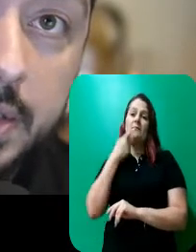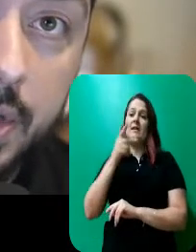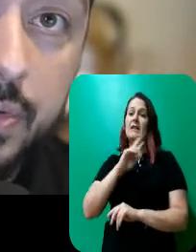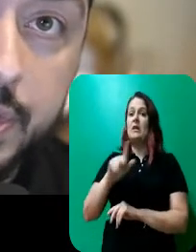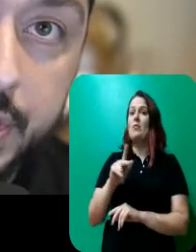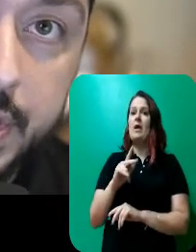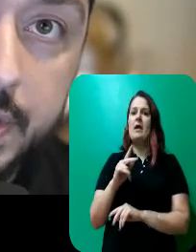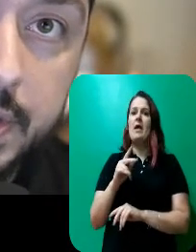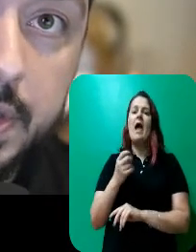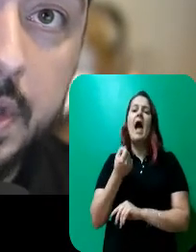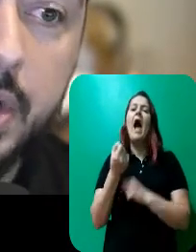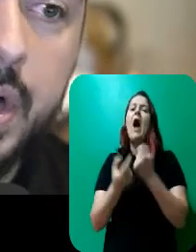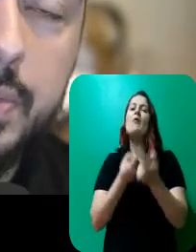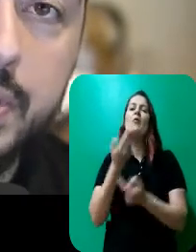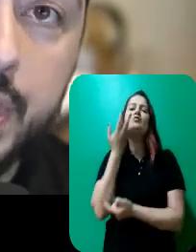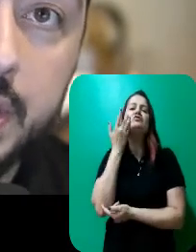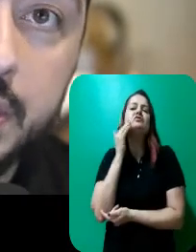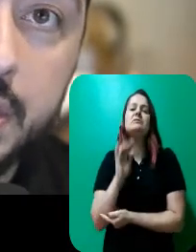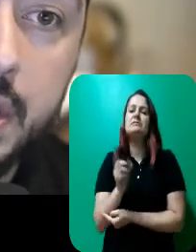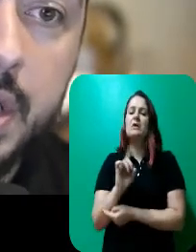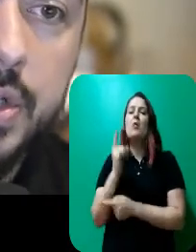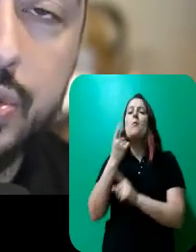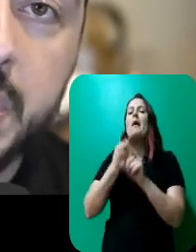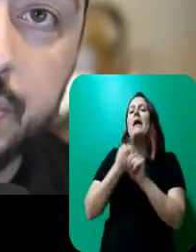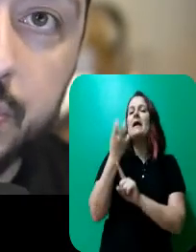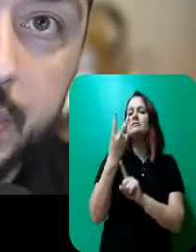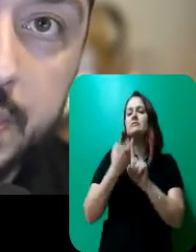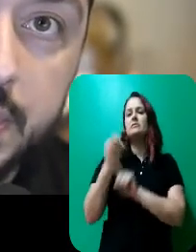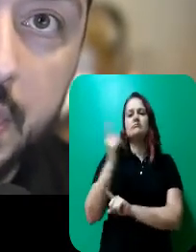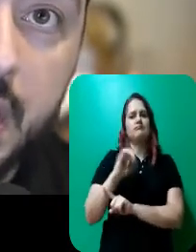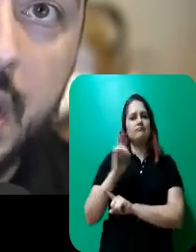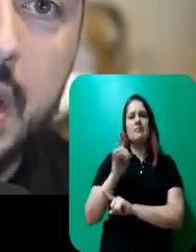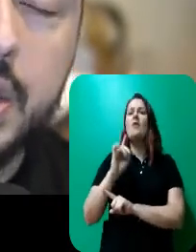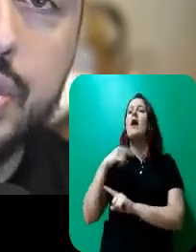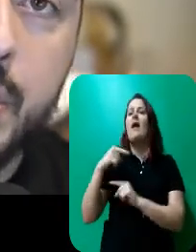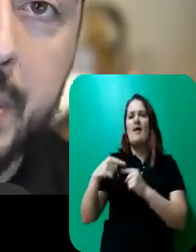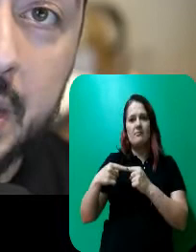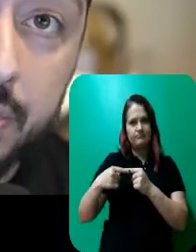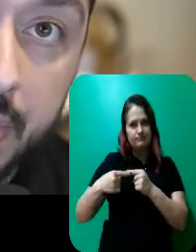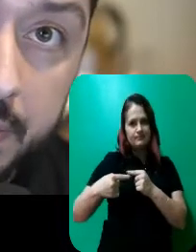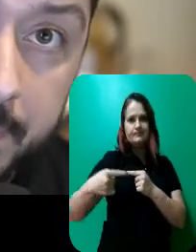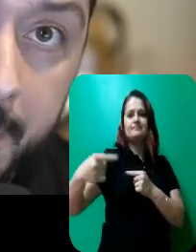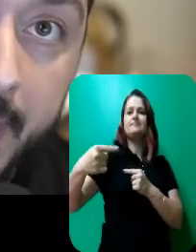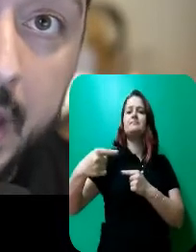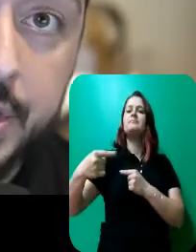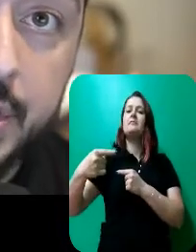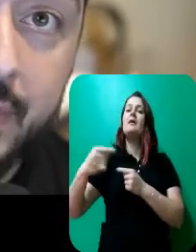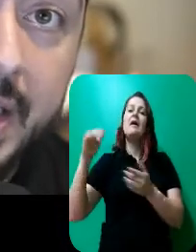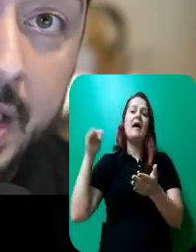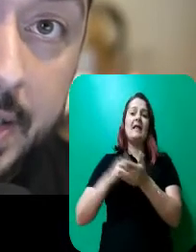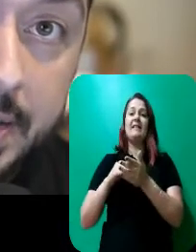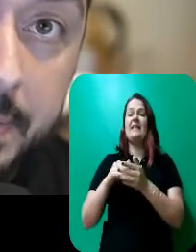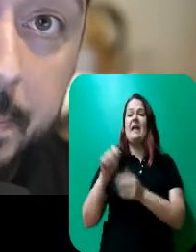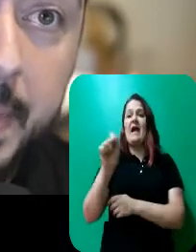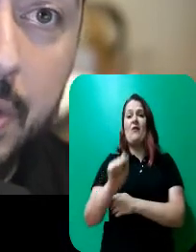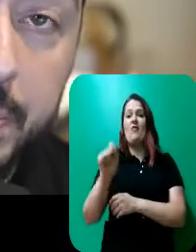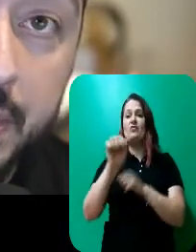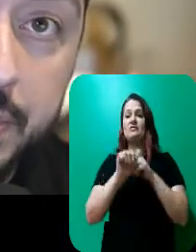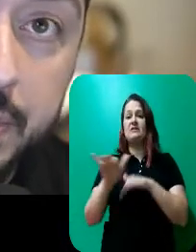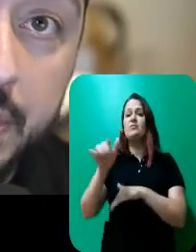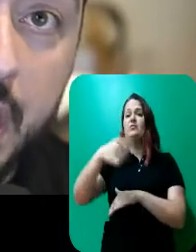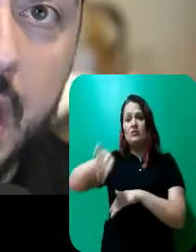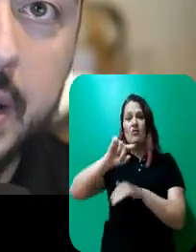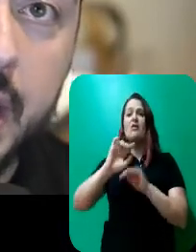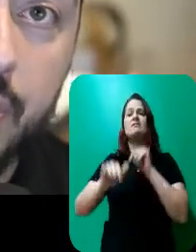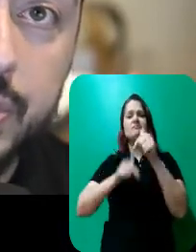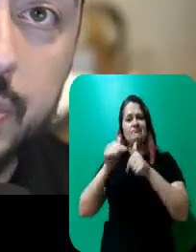corrida de alguns dias, não é uma corrida de um mês ou dois. Isso é uma maratona e a gente vai estar nessa, pelo